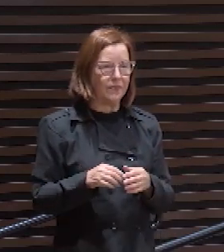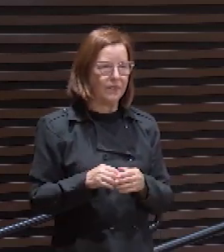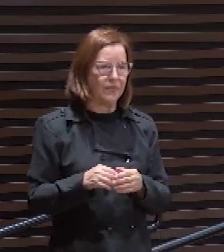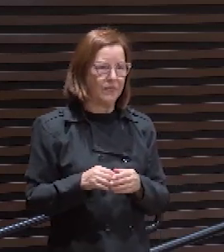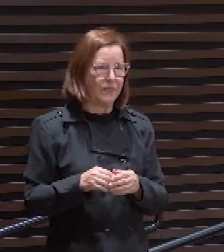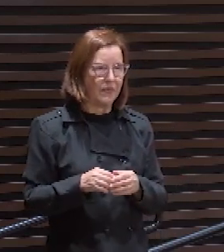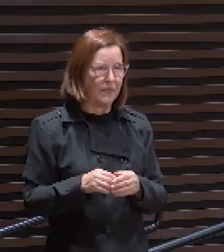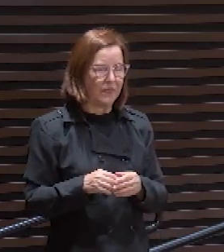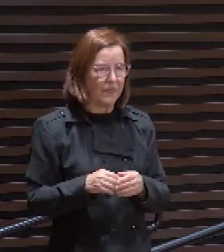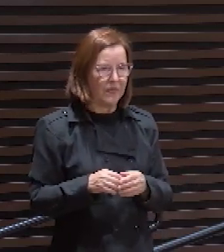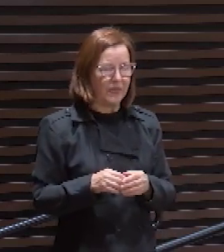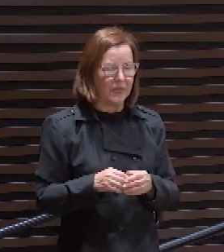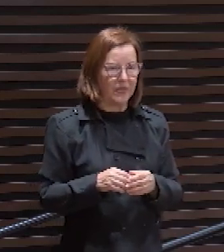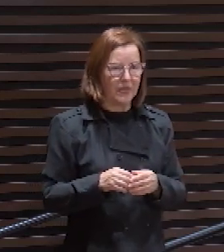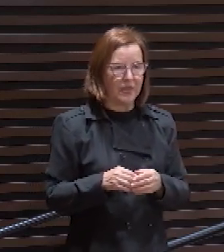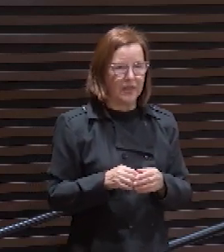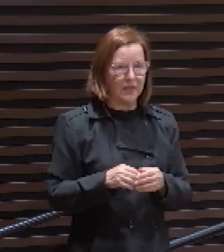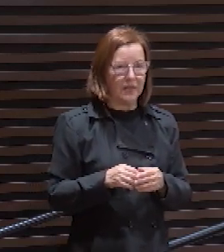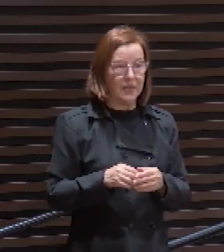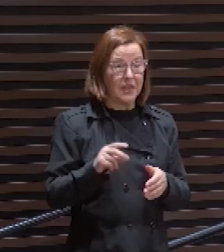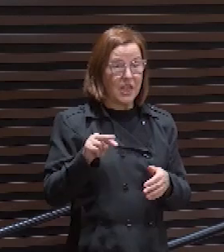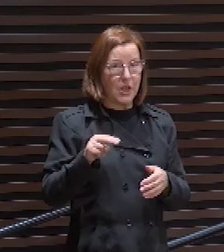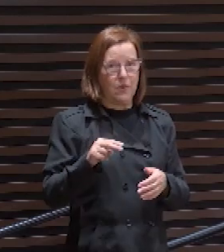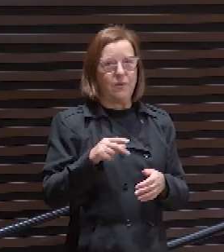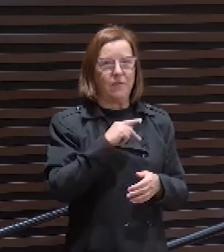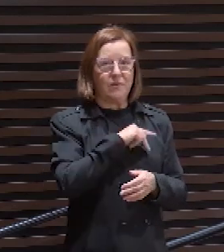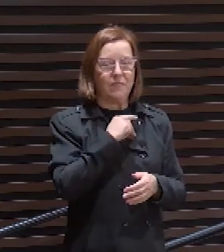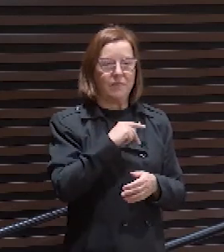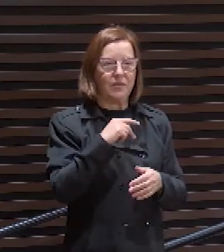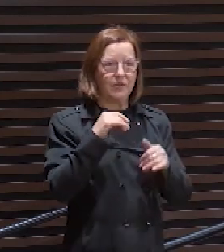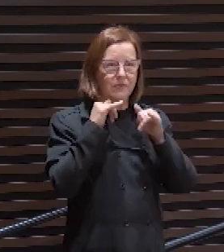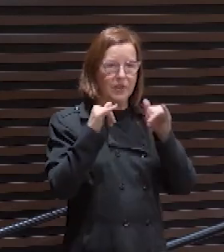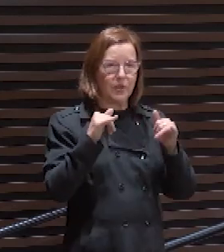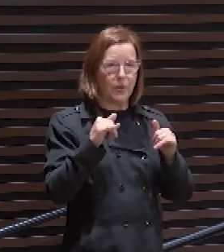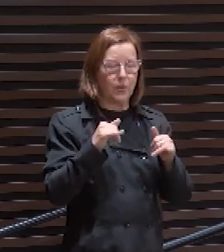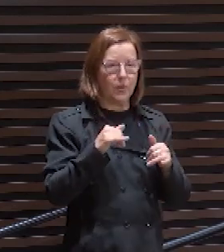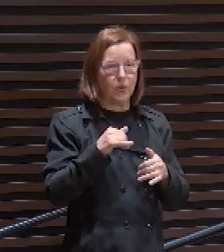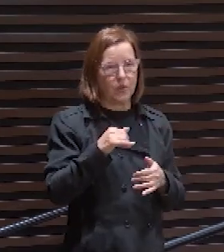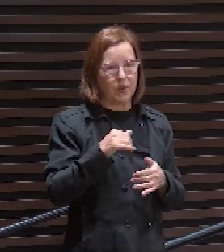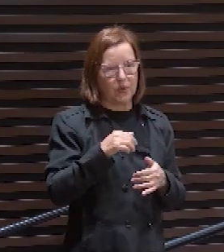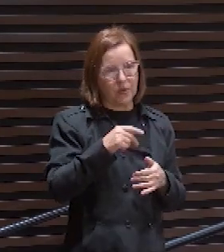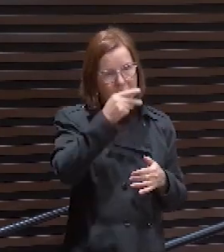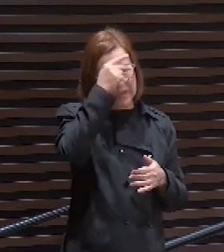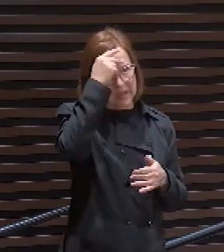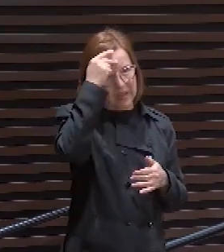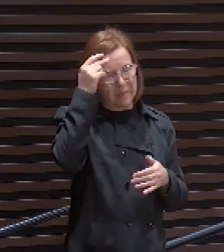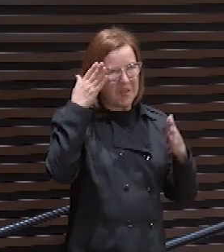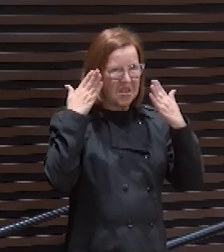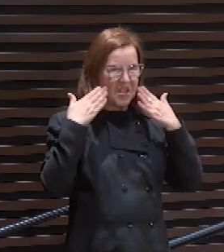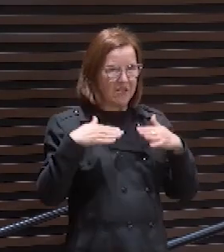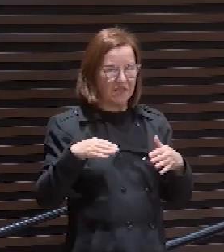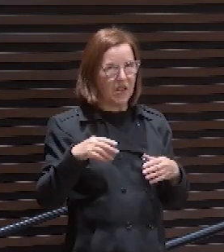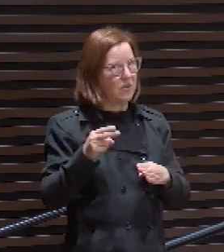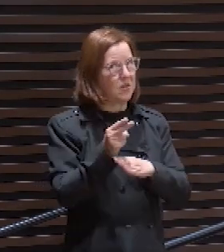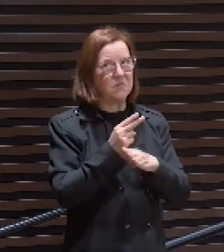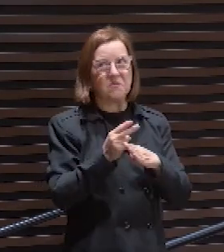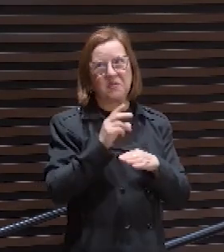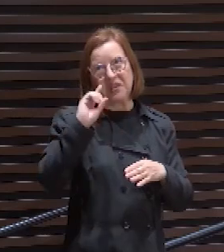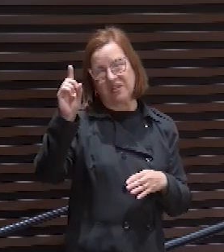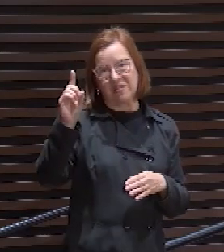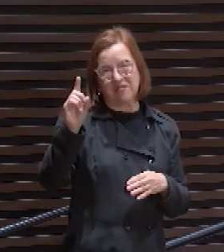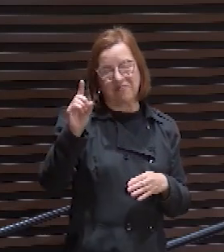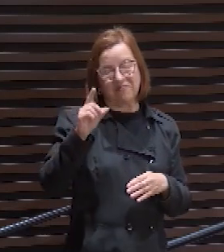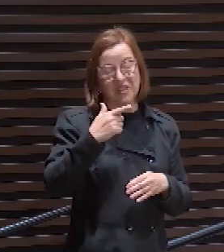próprio Senhor. Porque como diz o apóstolo Paulo, o homem natural não busca Deus. E não há quem entenda, mas um